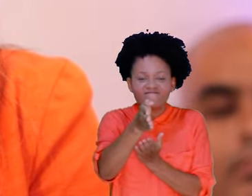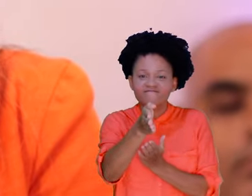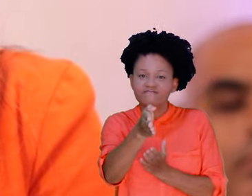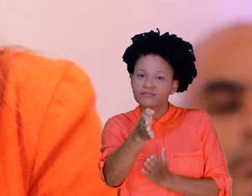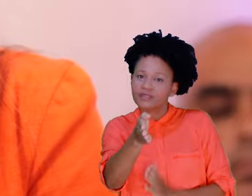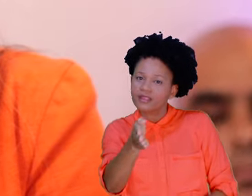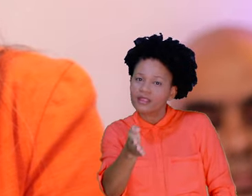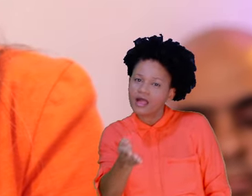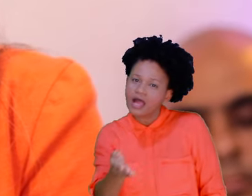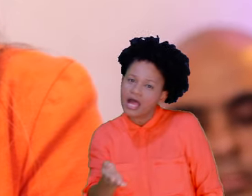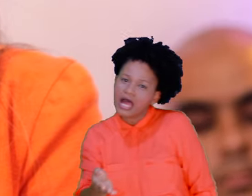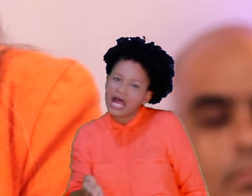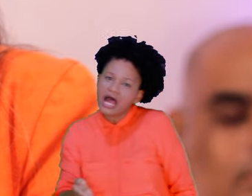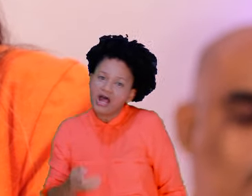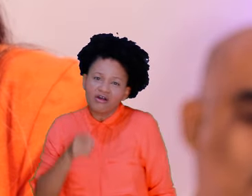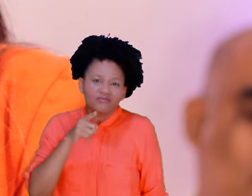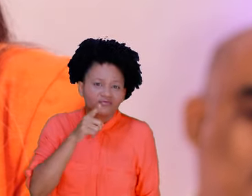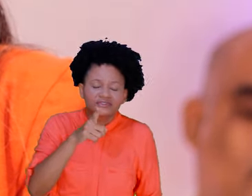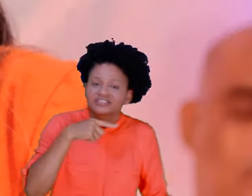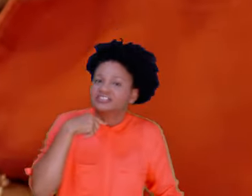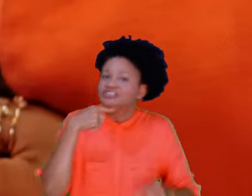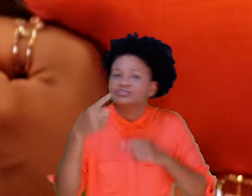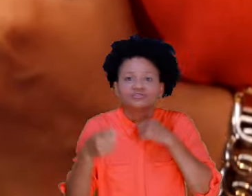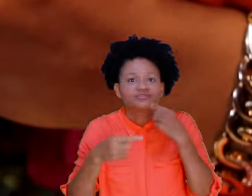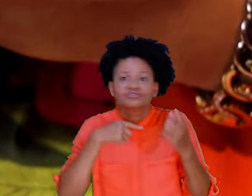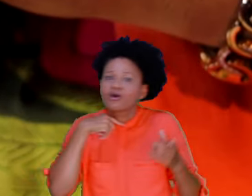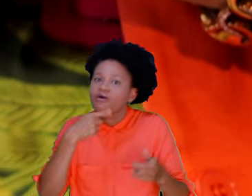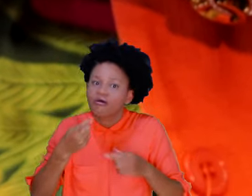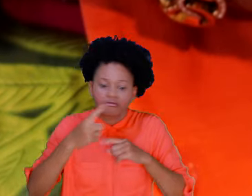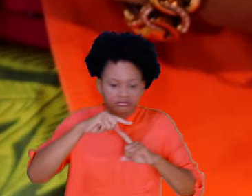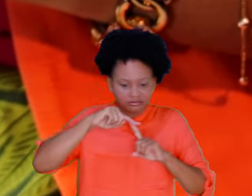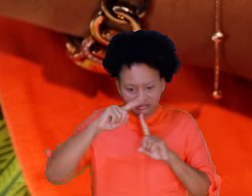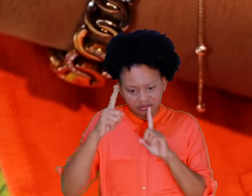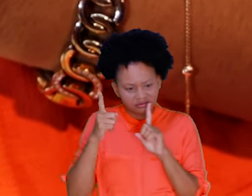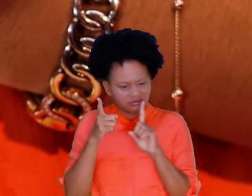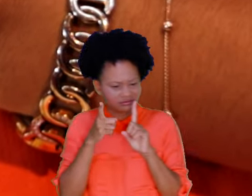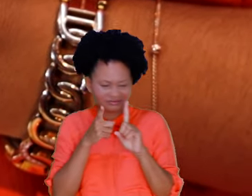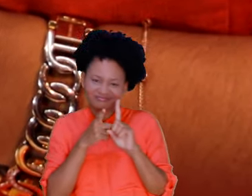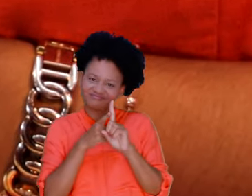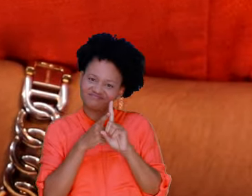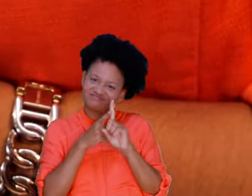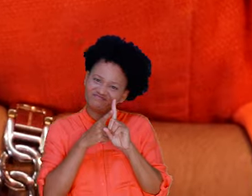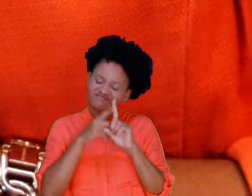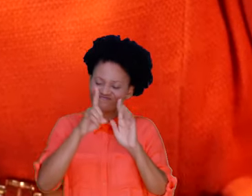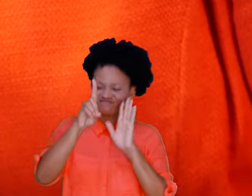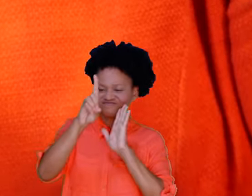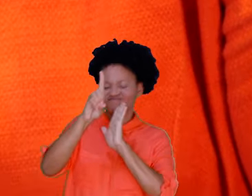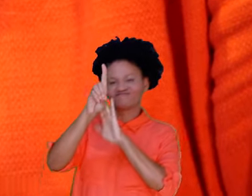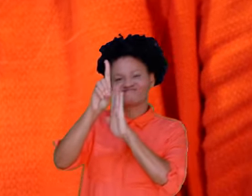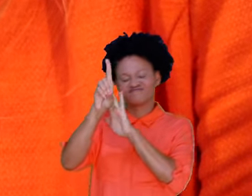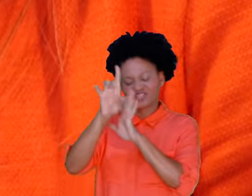Até a sua madre que encerrou fui eu.